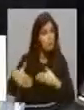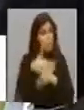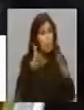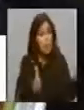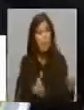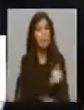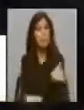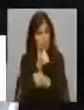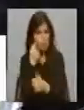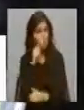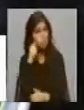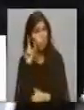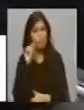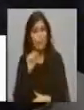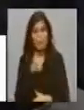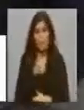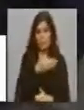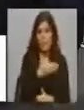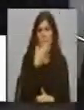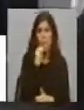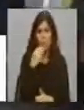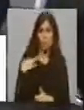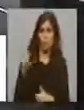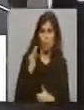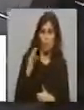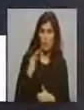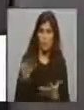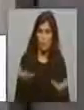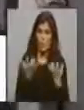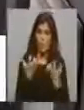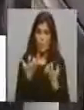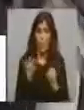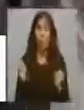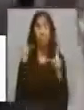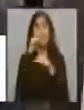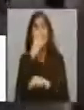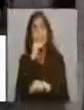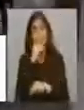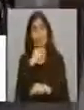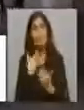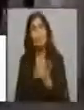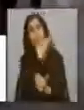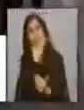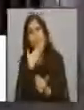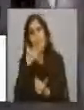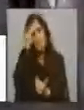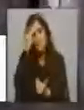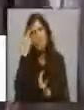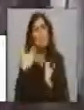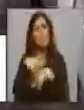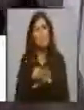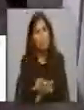a cidade. 57 alunos voluntários apadrinham os recém-chegados para facilitar o processo de